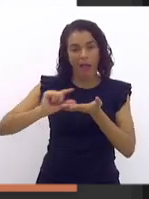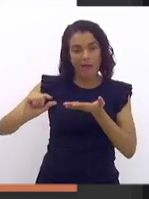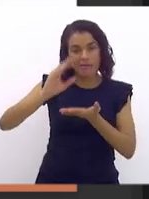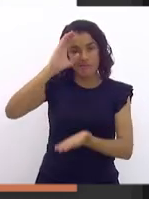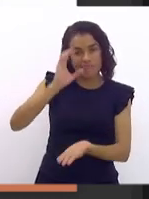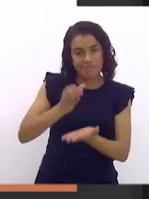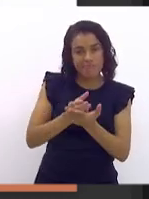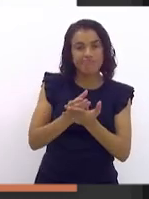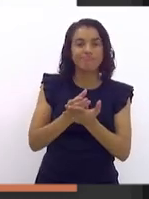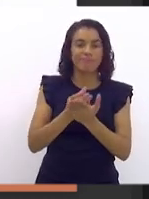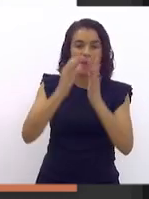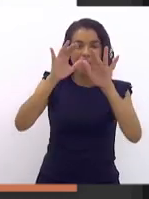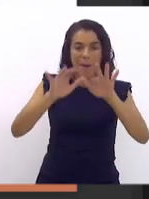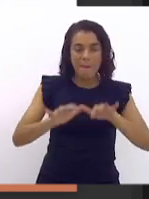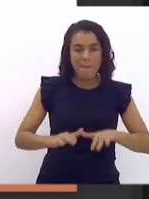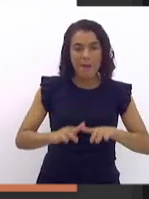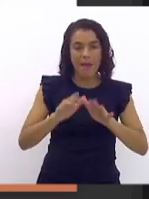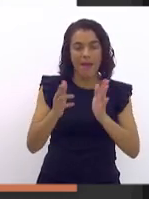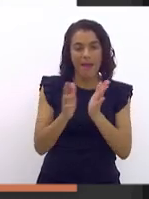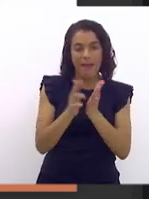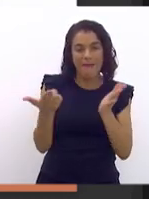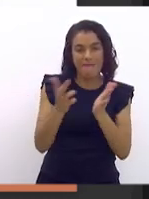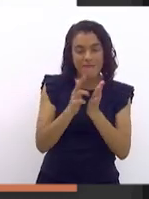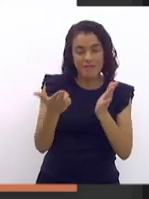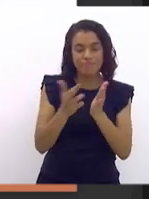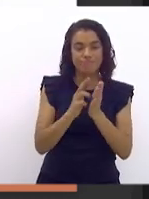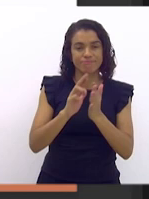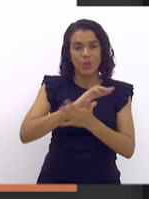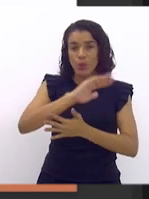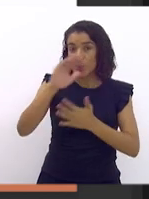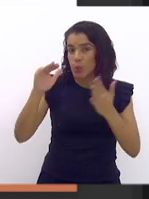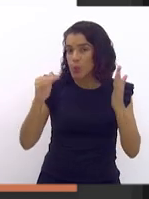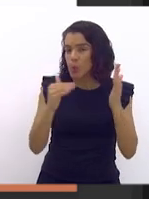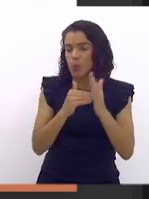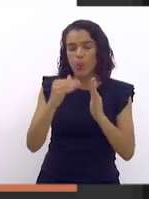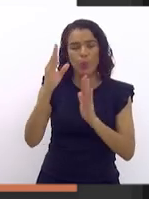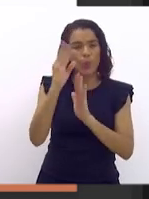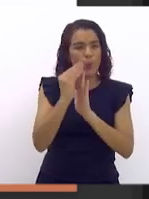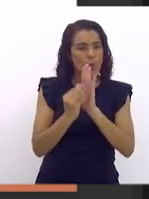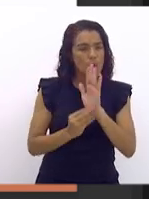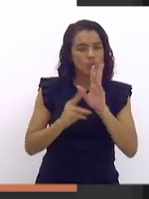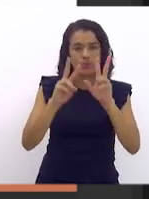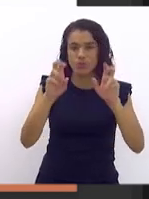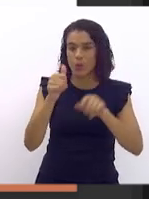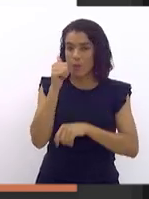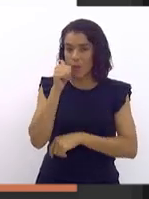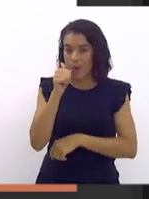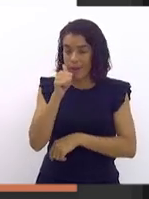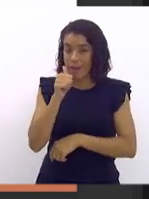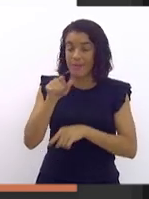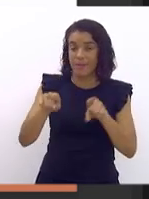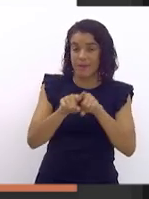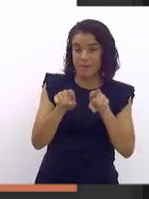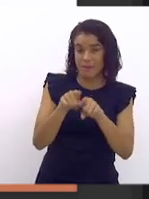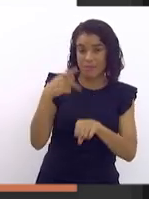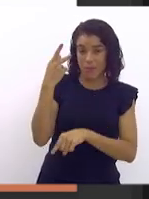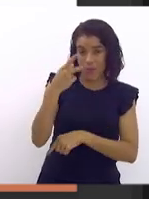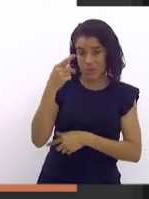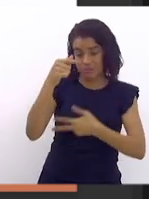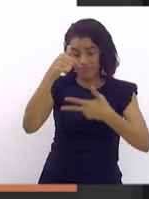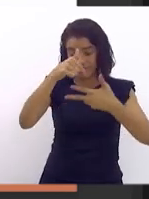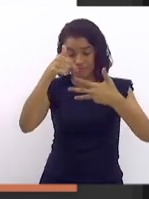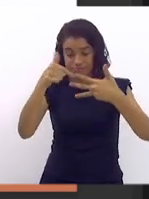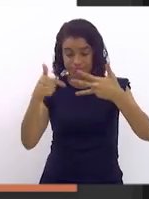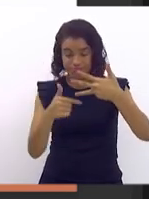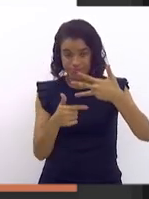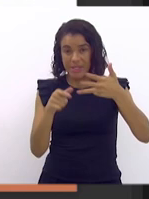teses, dissertações, revistas, enfim, tudo que tiver de conteúdo sobre mulheres e política dentro dos três eixos